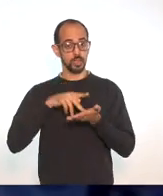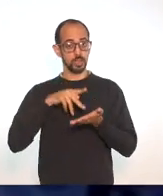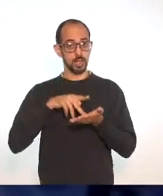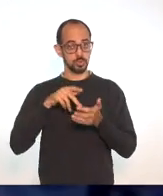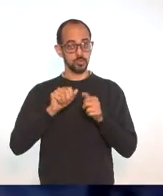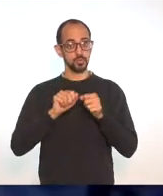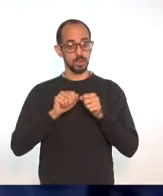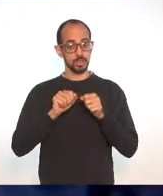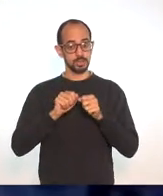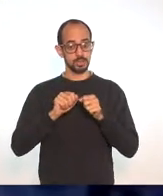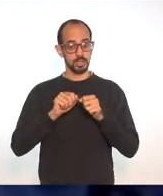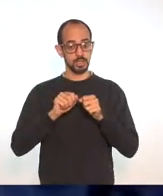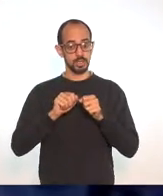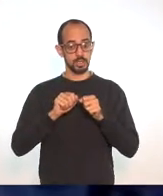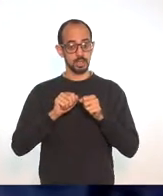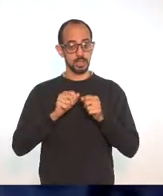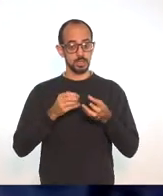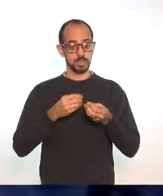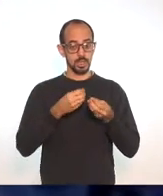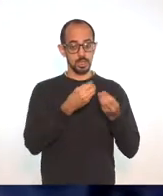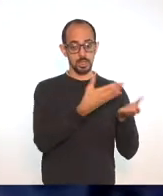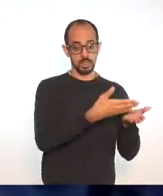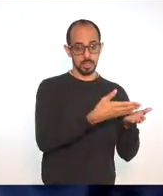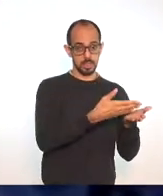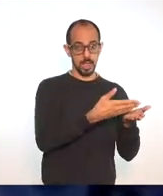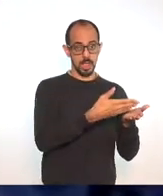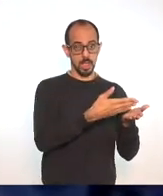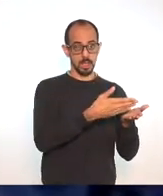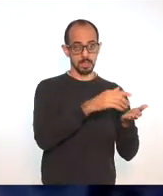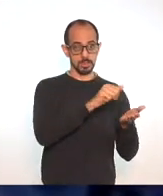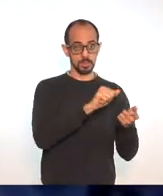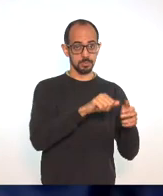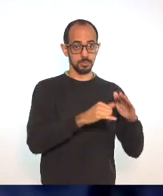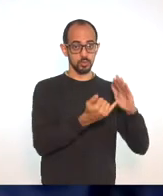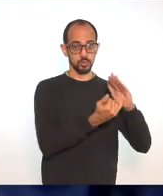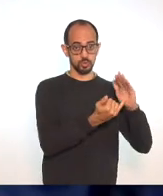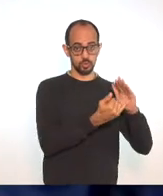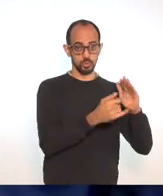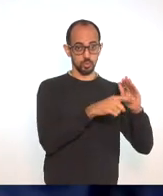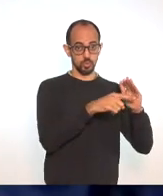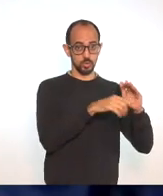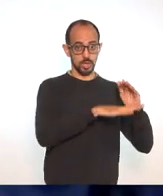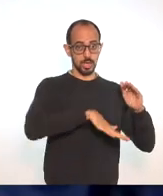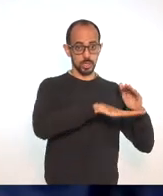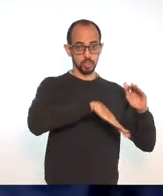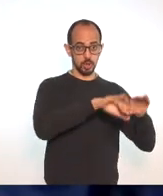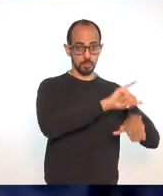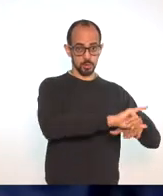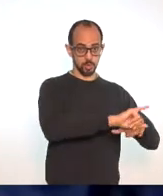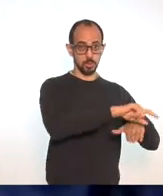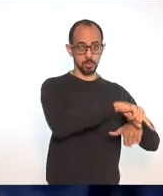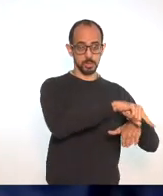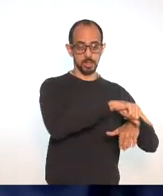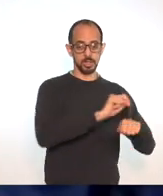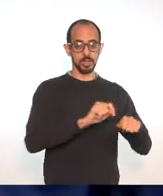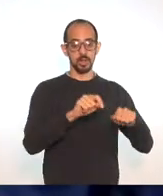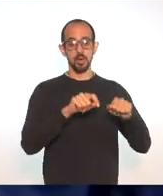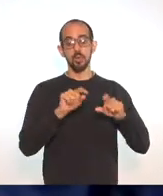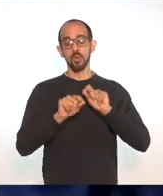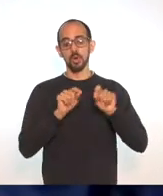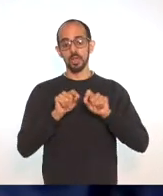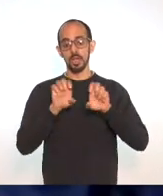fazer essa delegação de competências da região metropolitana saiba os senhores que ia do ponto de vista de estrutura